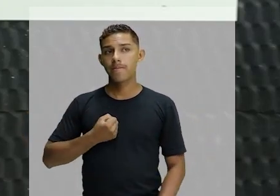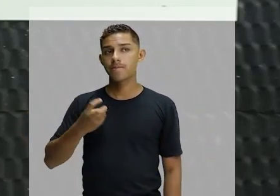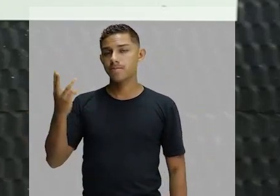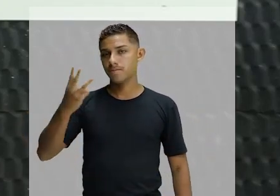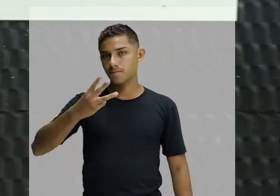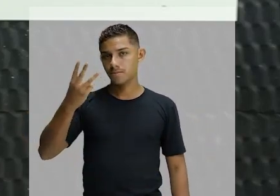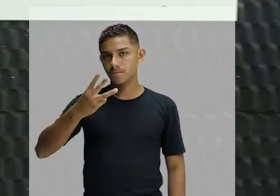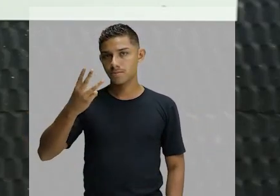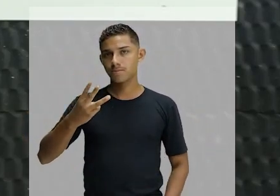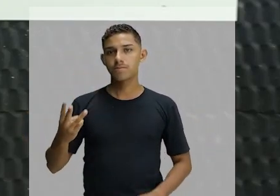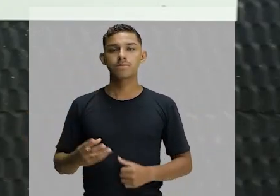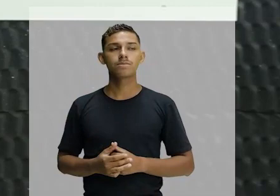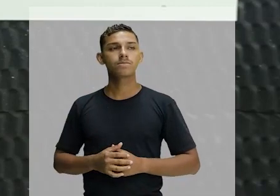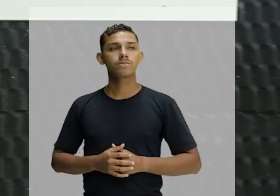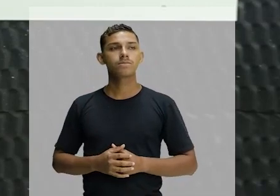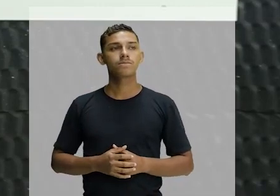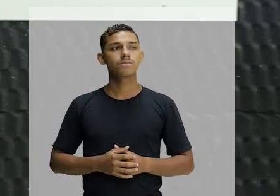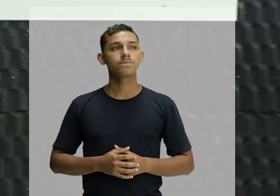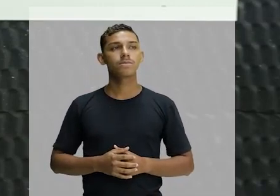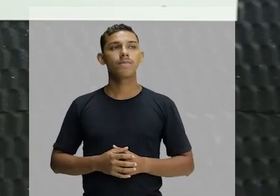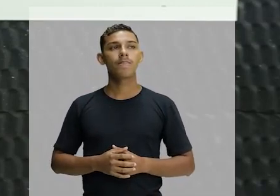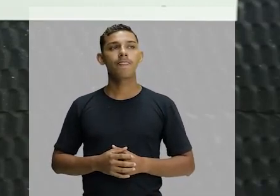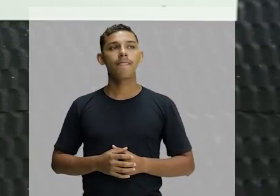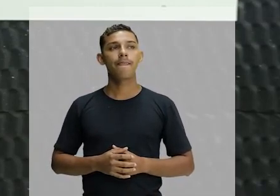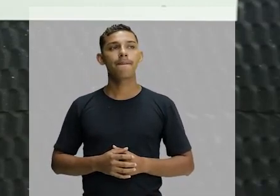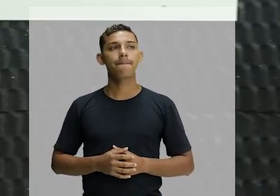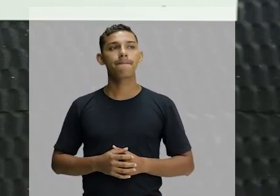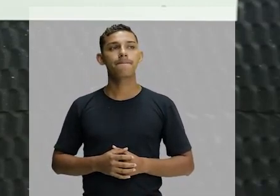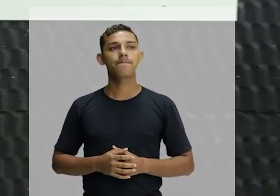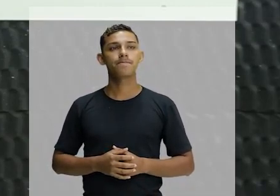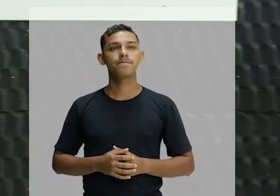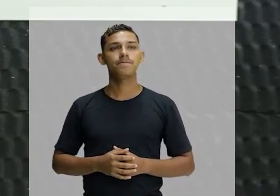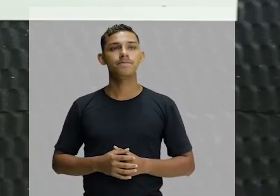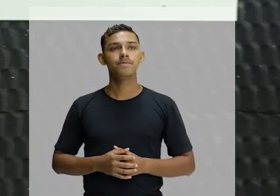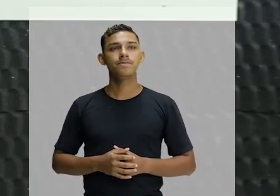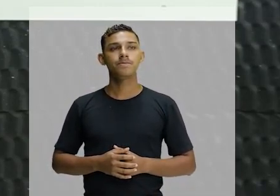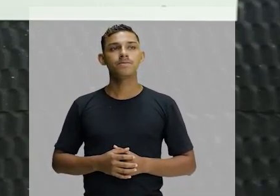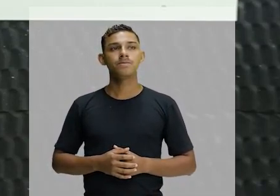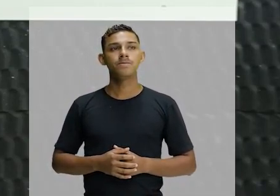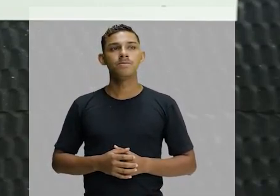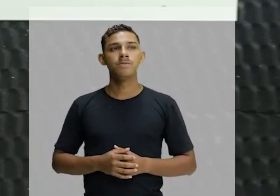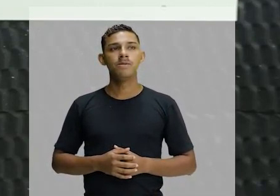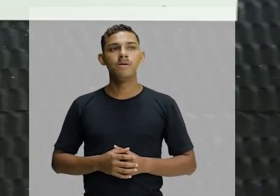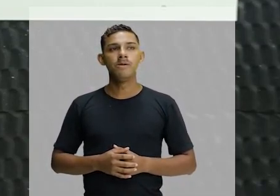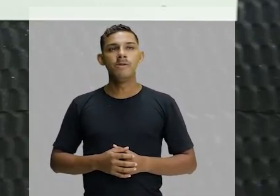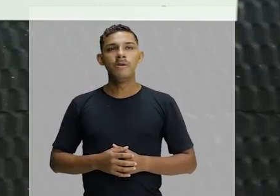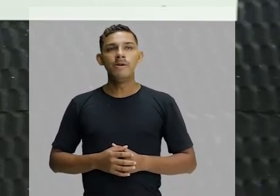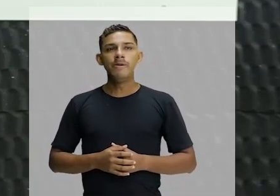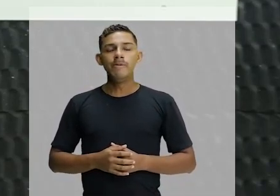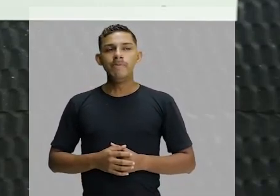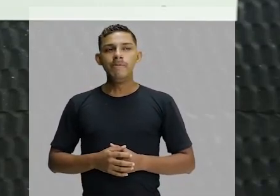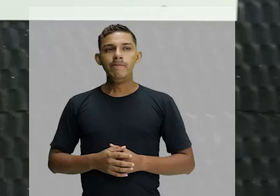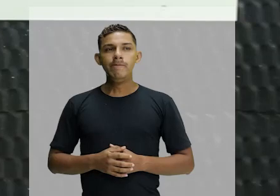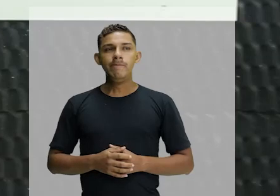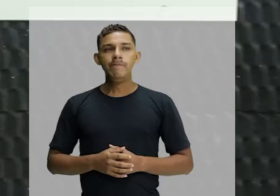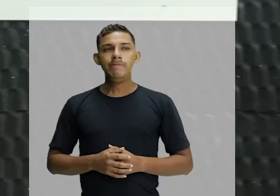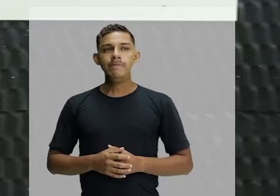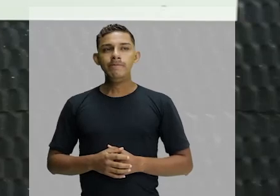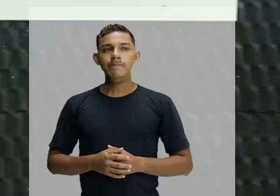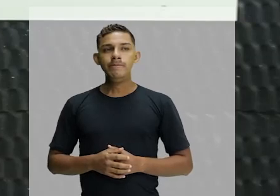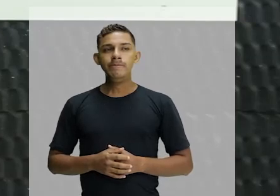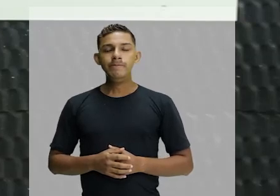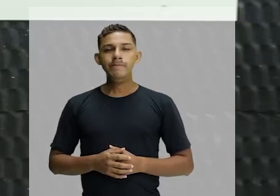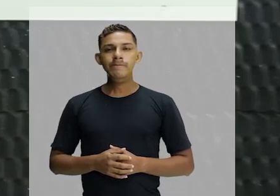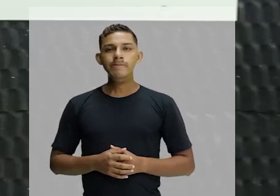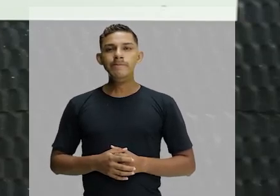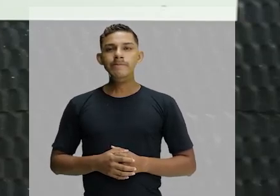Tá? Deixa eu abrir um espaço aqui para a gente poder responder aqui a terceira questão da nossa lista de